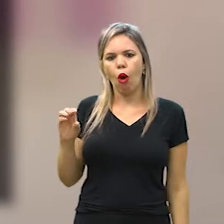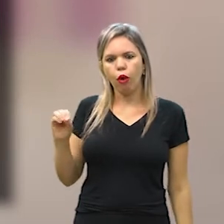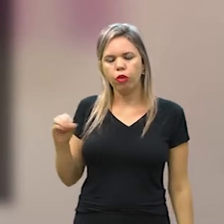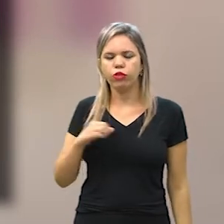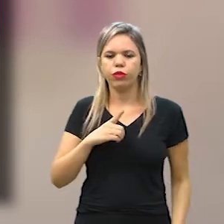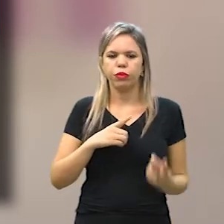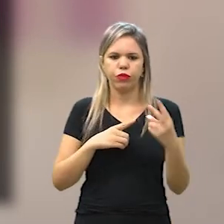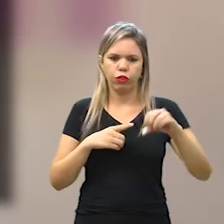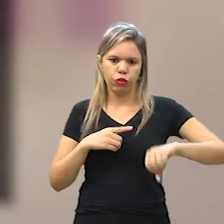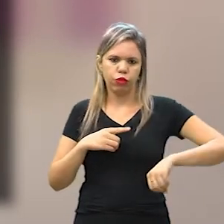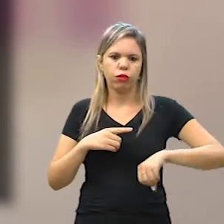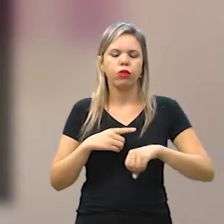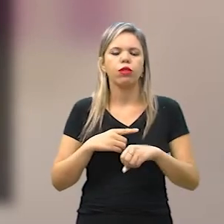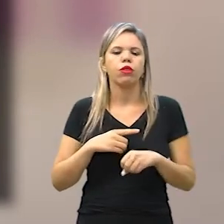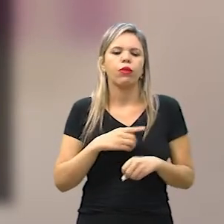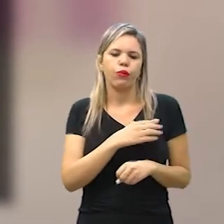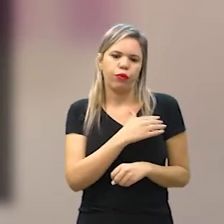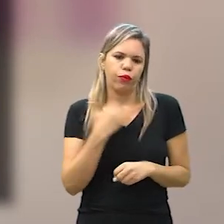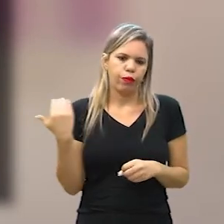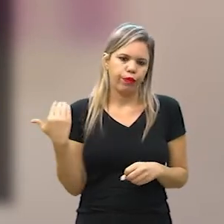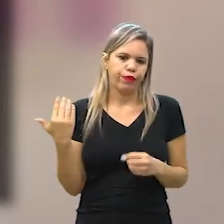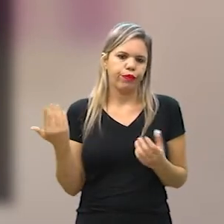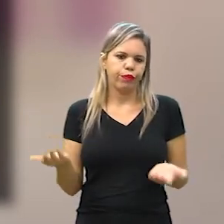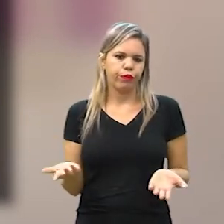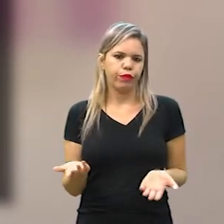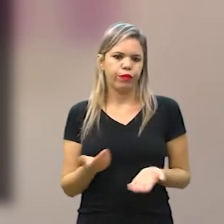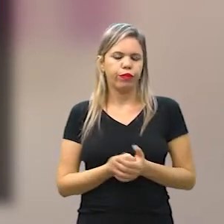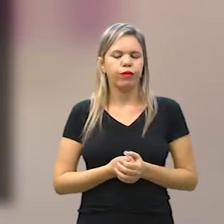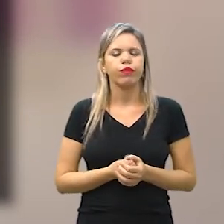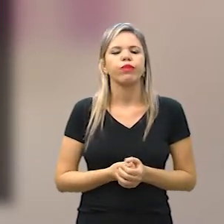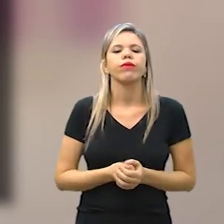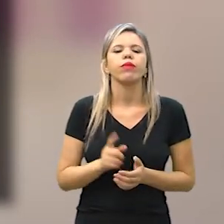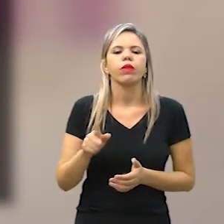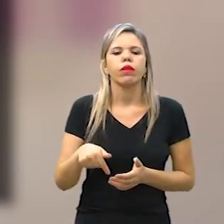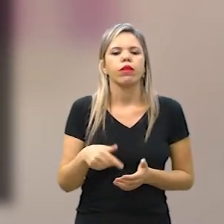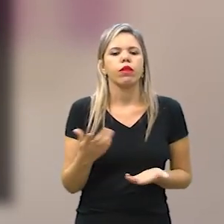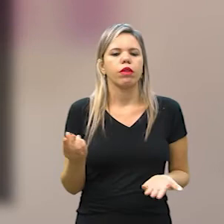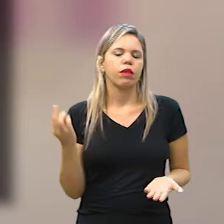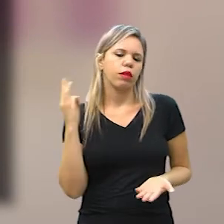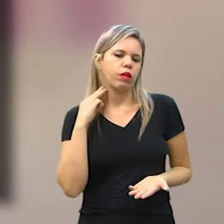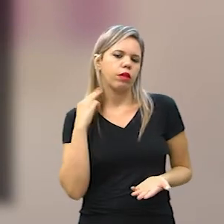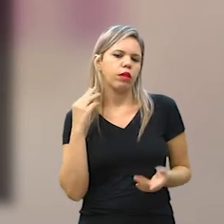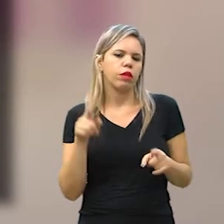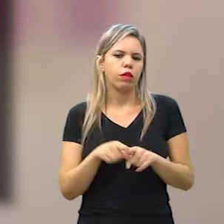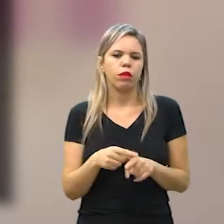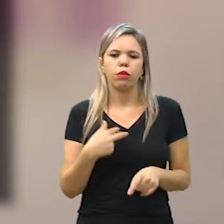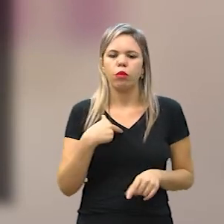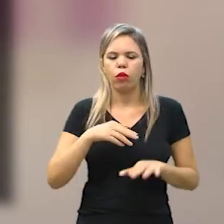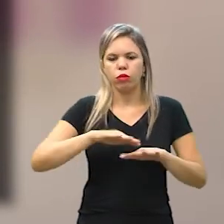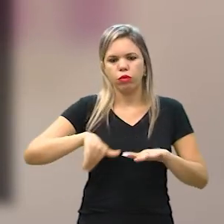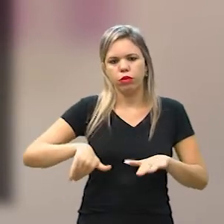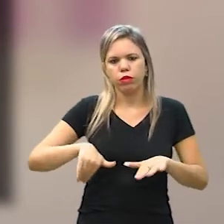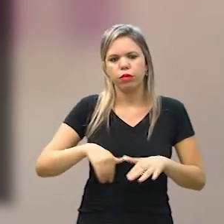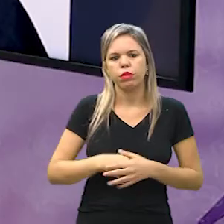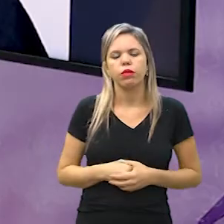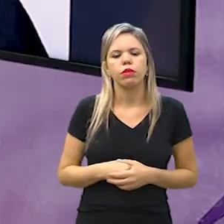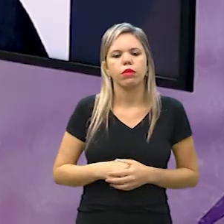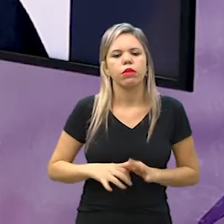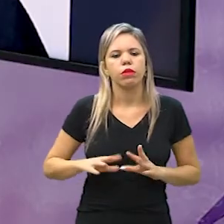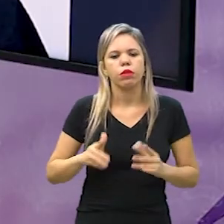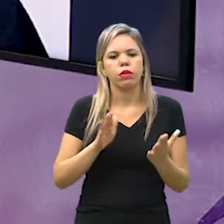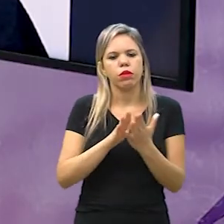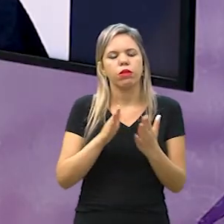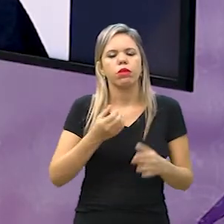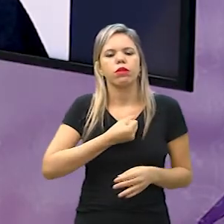29 óbitos. Então, assim, é também uma causa, né, de meningite que a gente não pode excluir, tá? E,